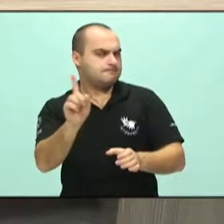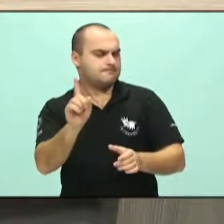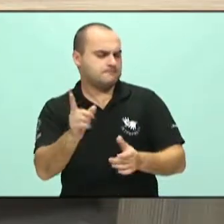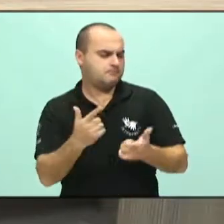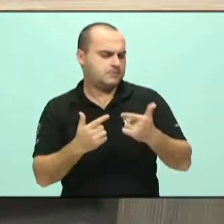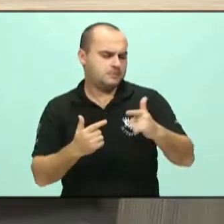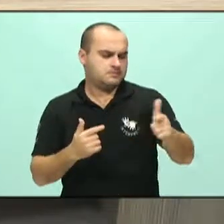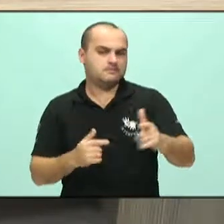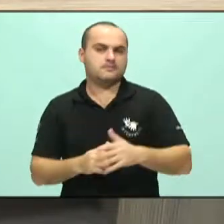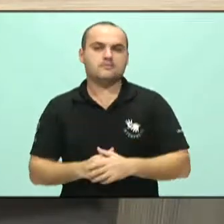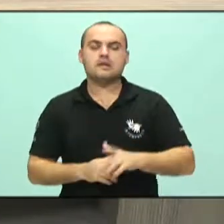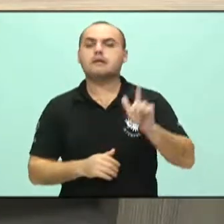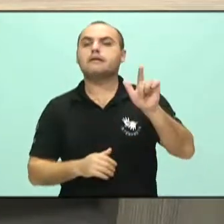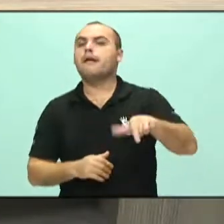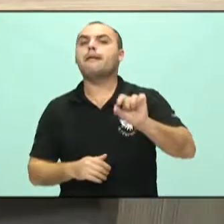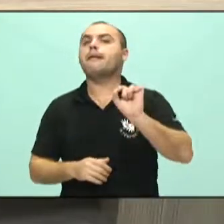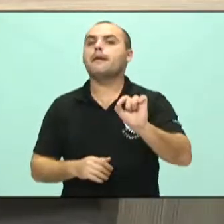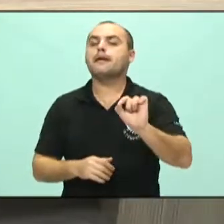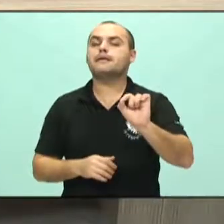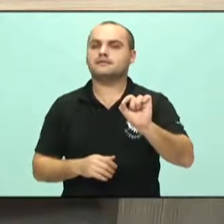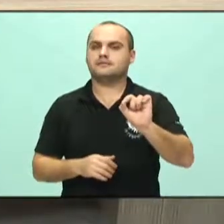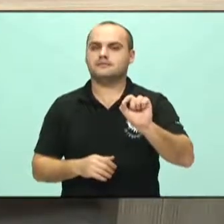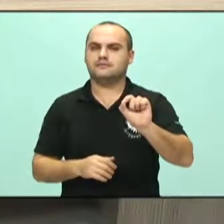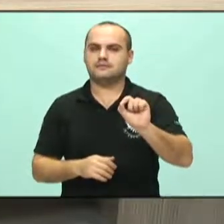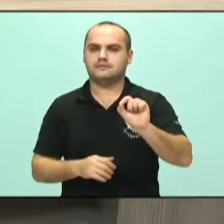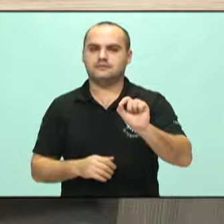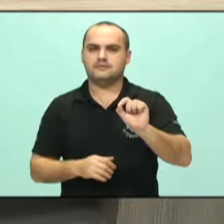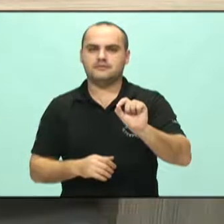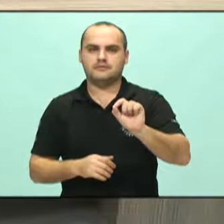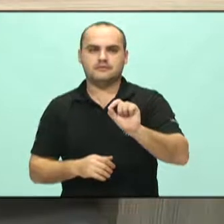povoação, aliás, que são os